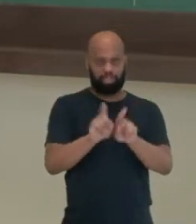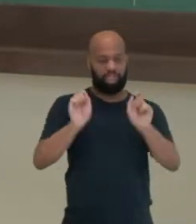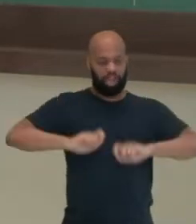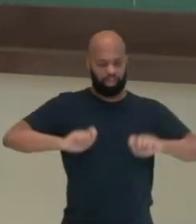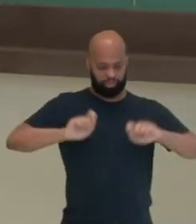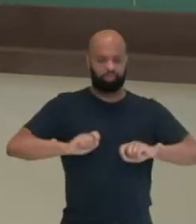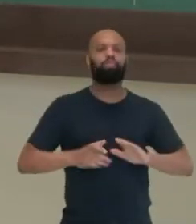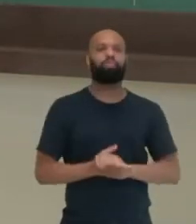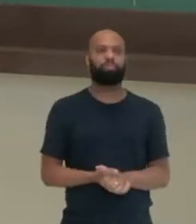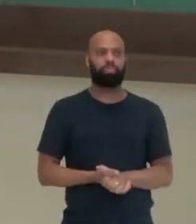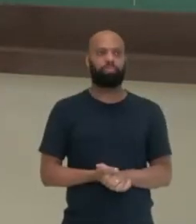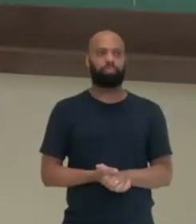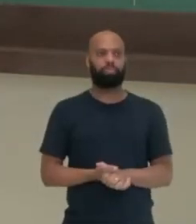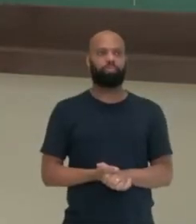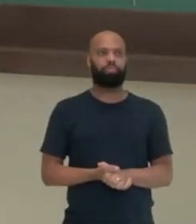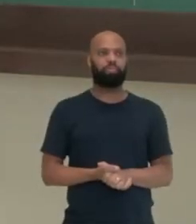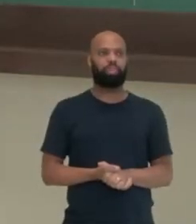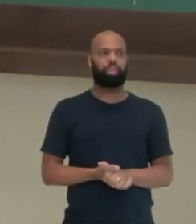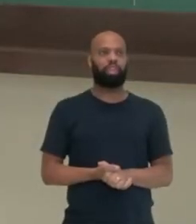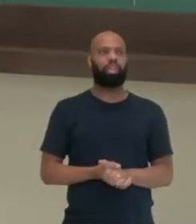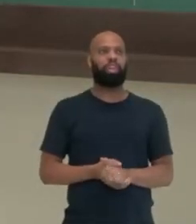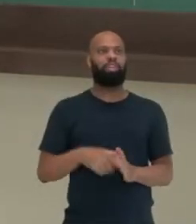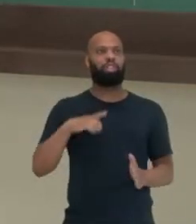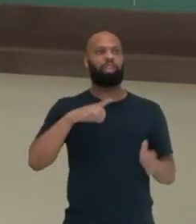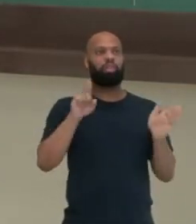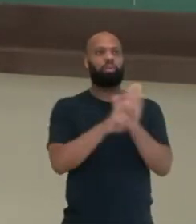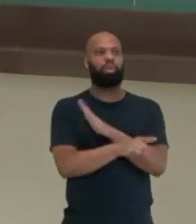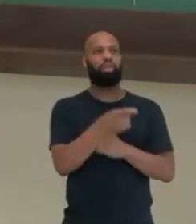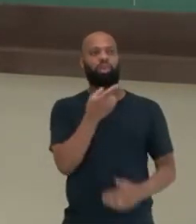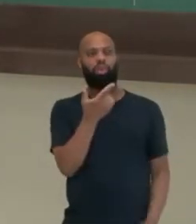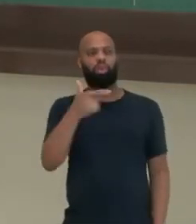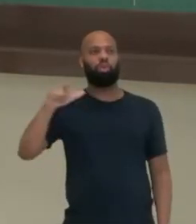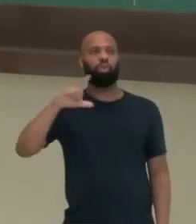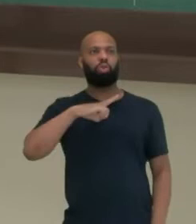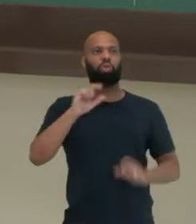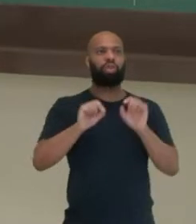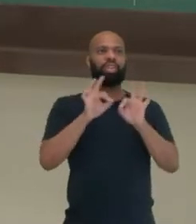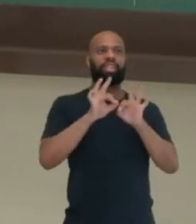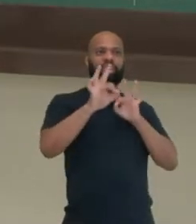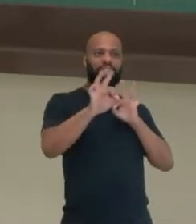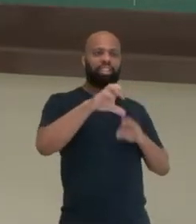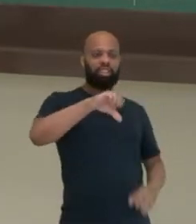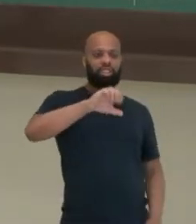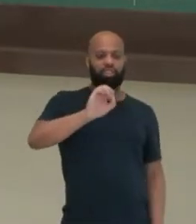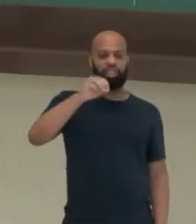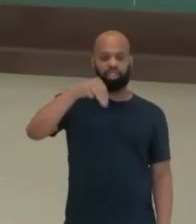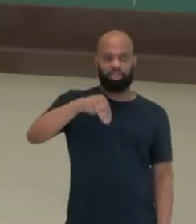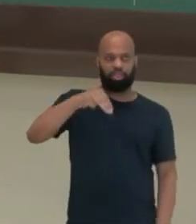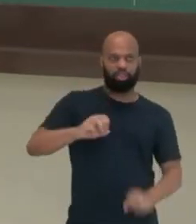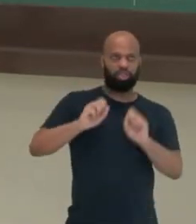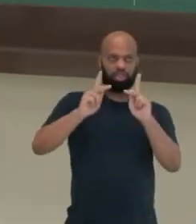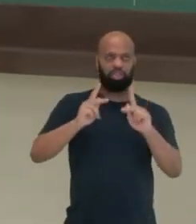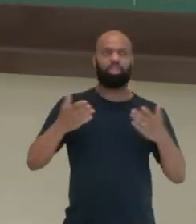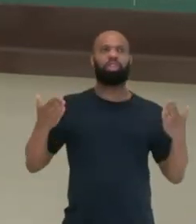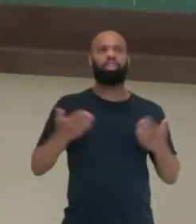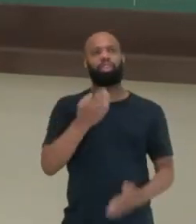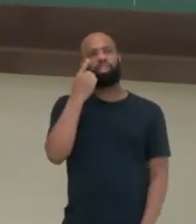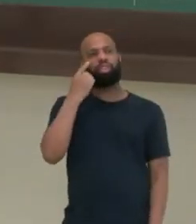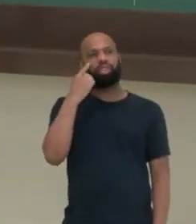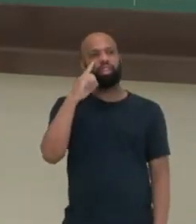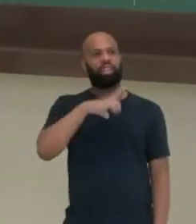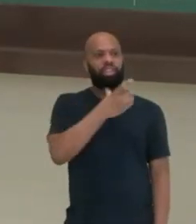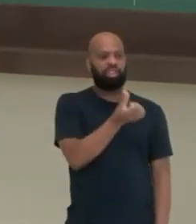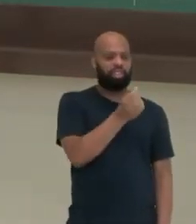maior. Tinha mais uma pergunta, né? Que distância ele percorre em 90 minutos? Então, em